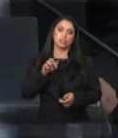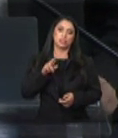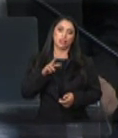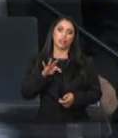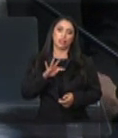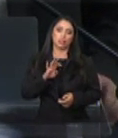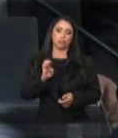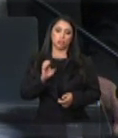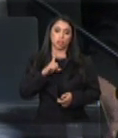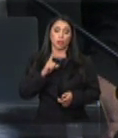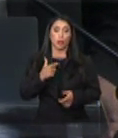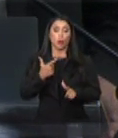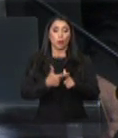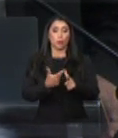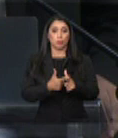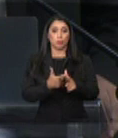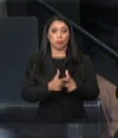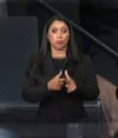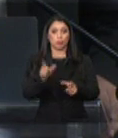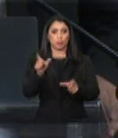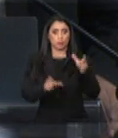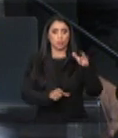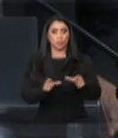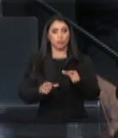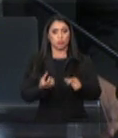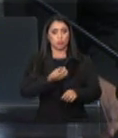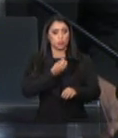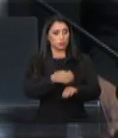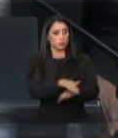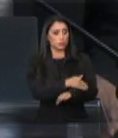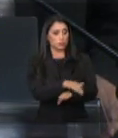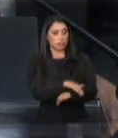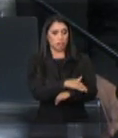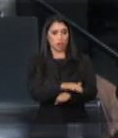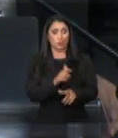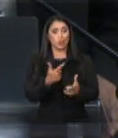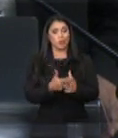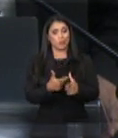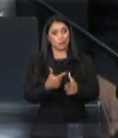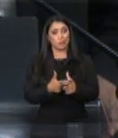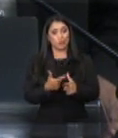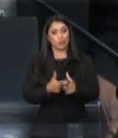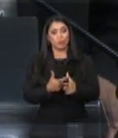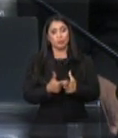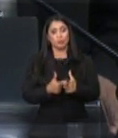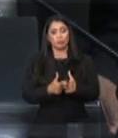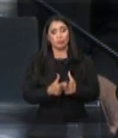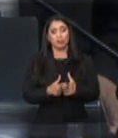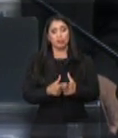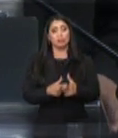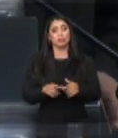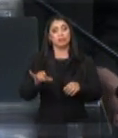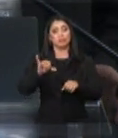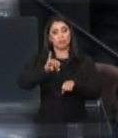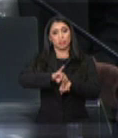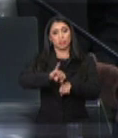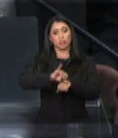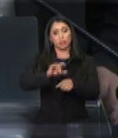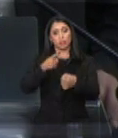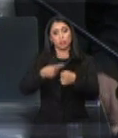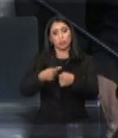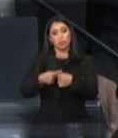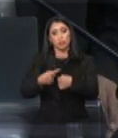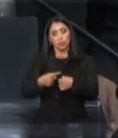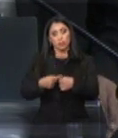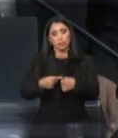problema das pessoas em situação de rua é um problema essencialmente de grandes centros urbanos e São Paulo